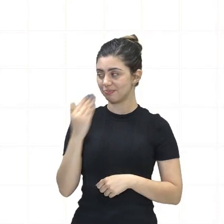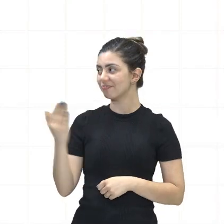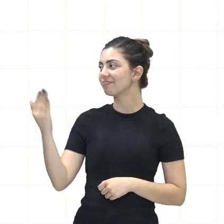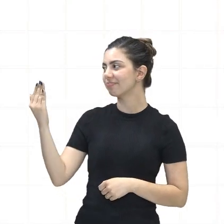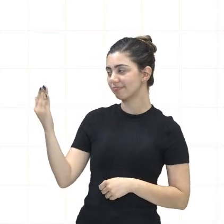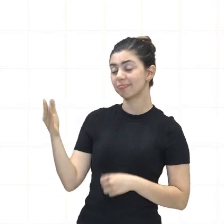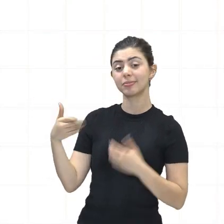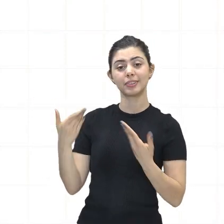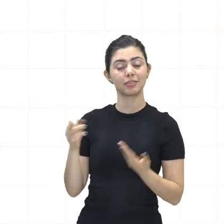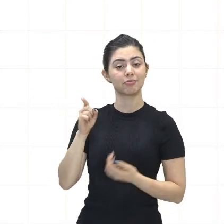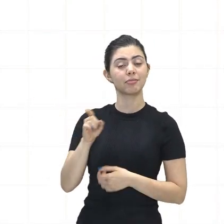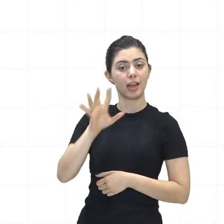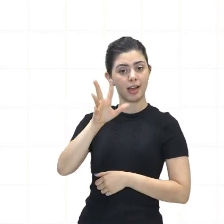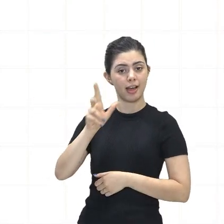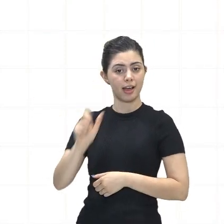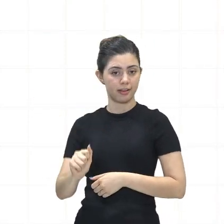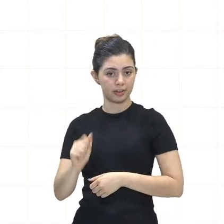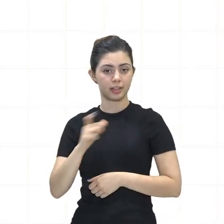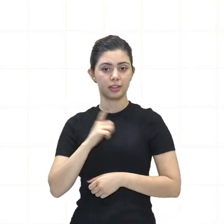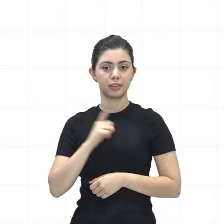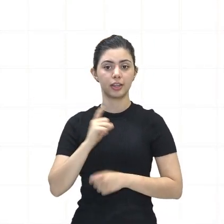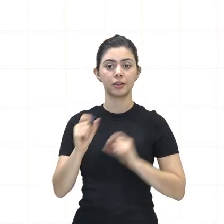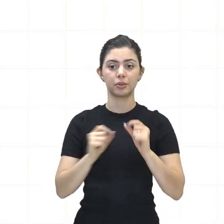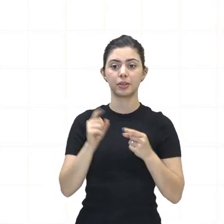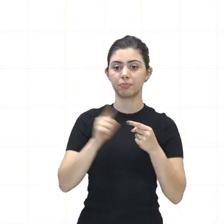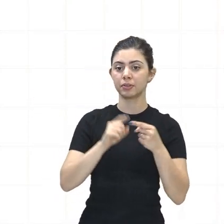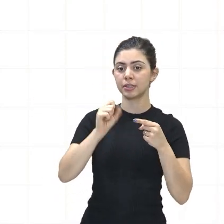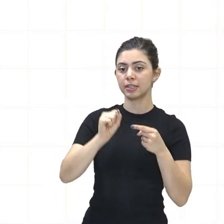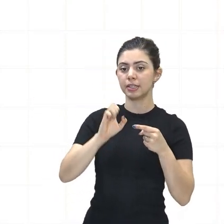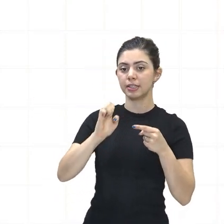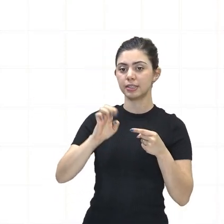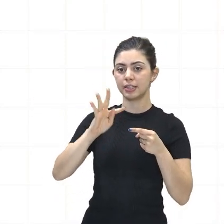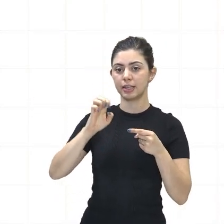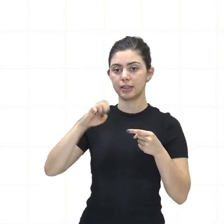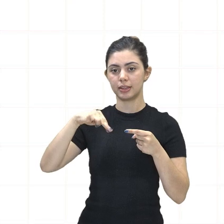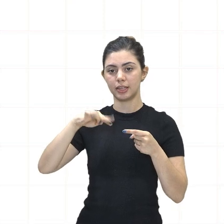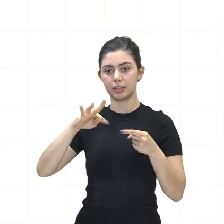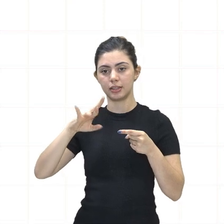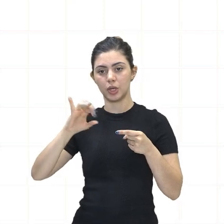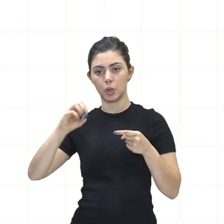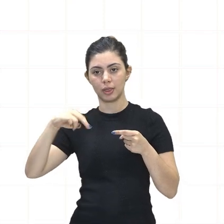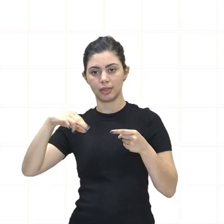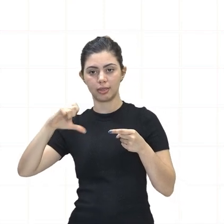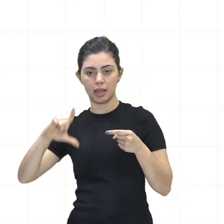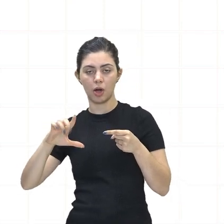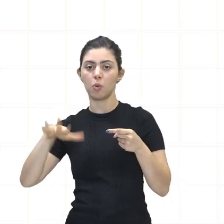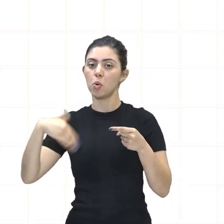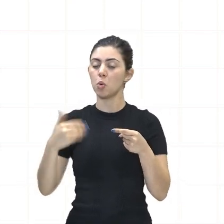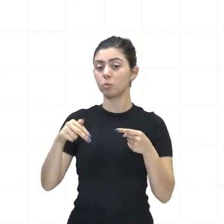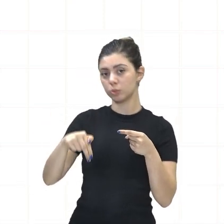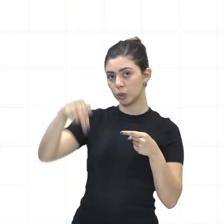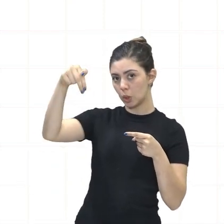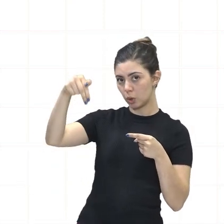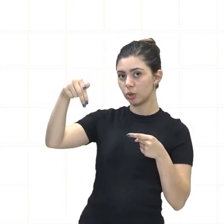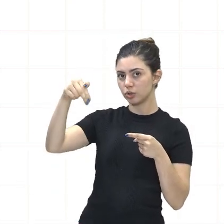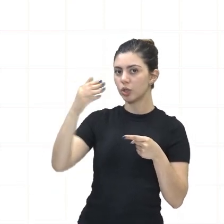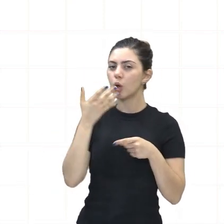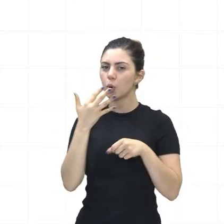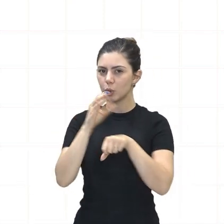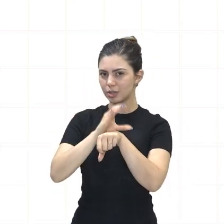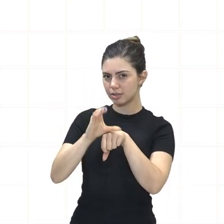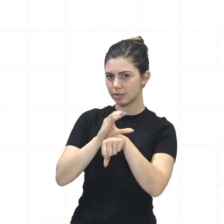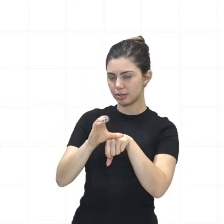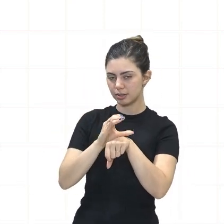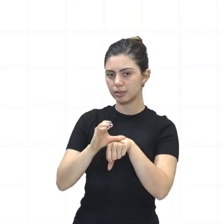A África setentrional ou a África do Norte, né, é exatamente essa parte que está aparecendo em cinza aí na tela,